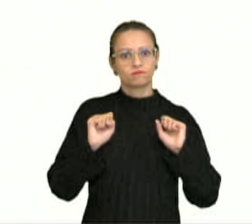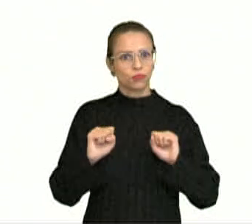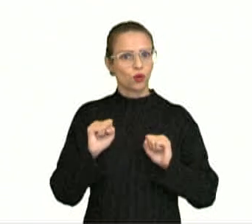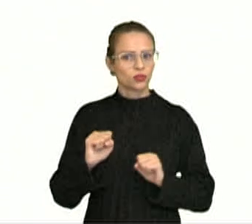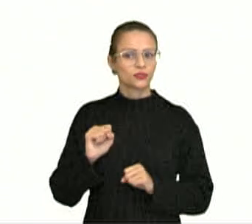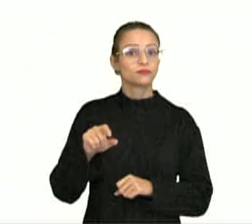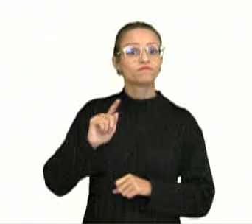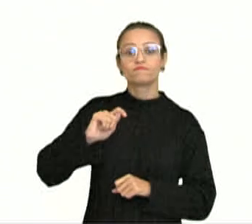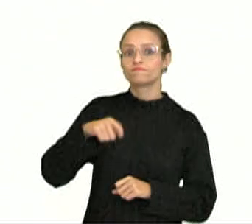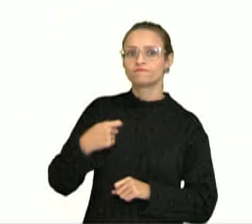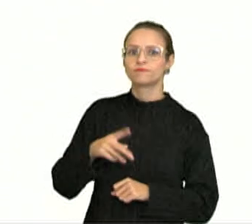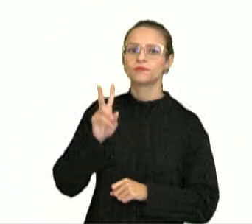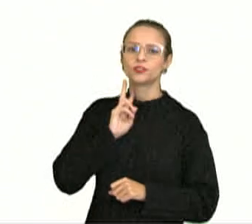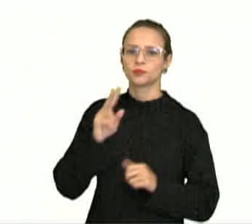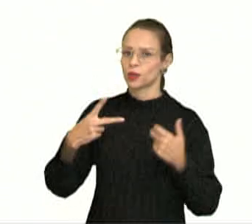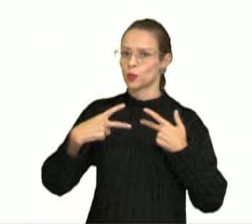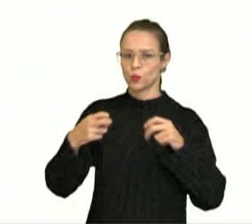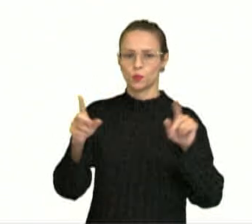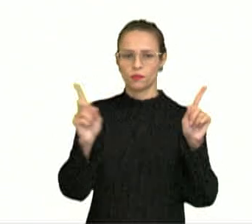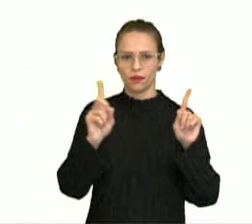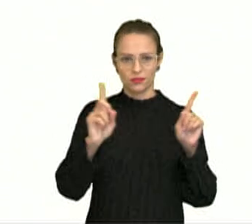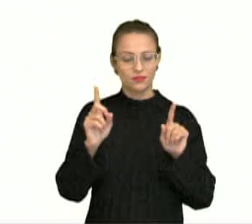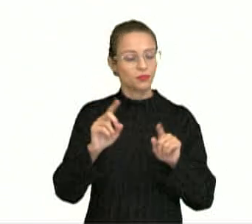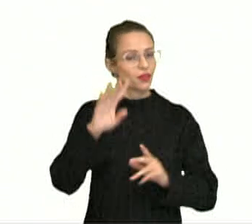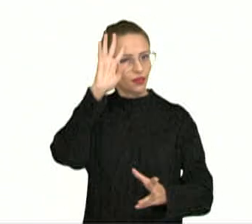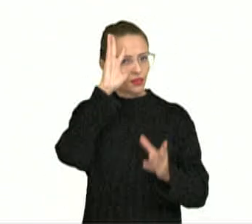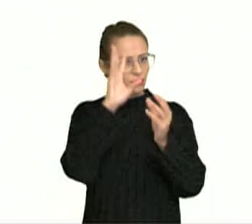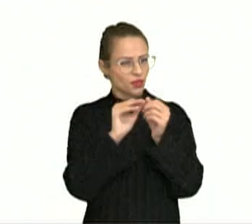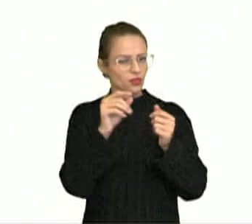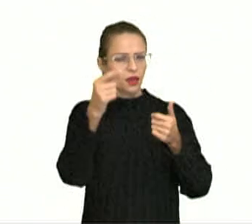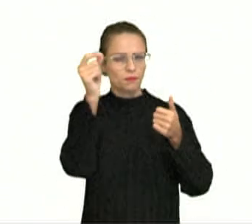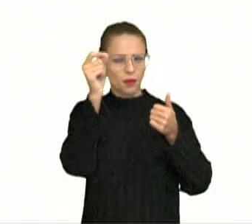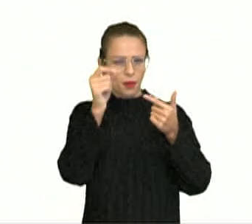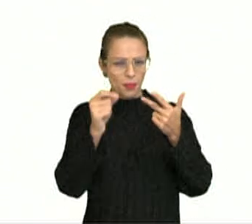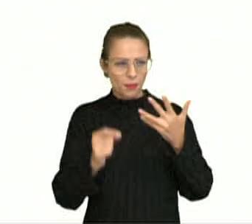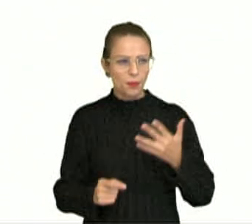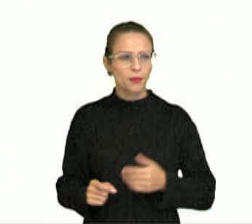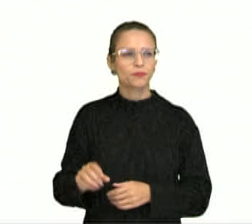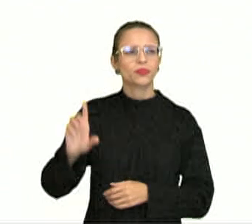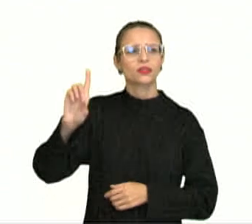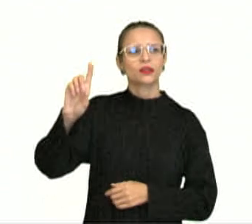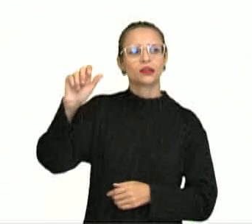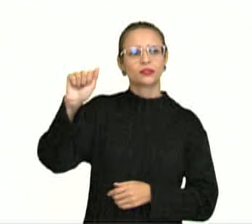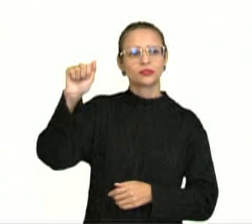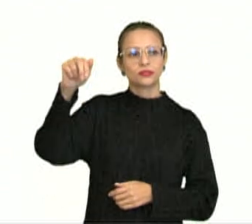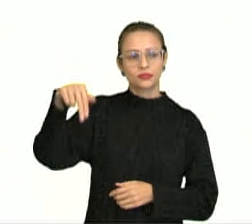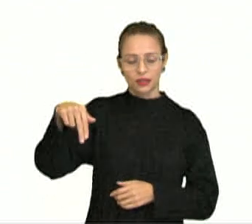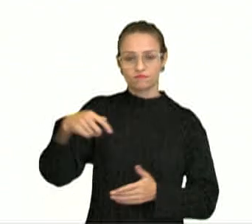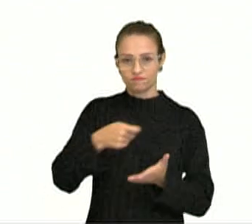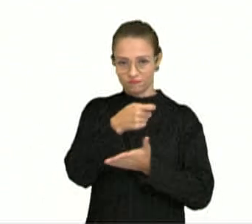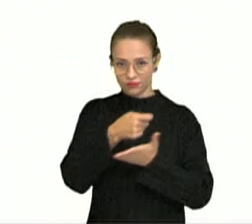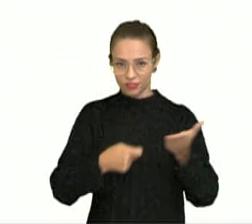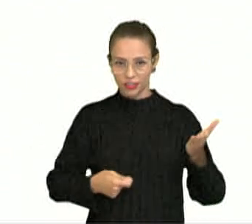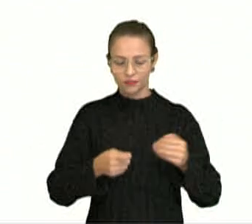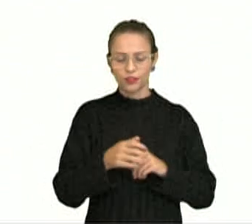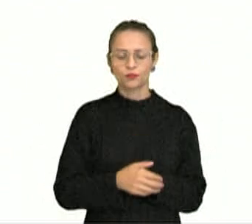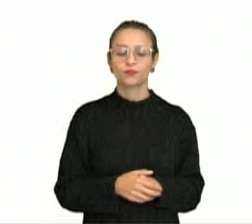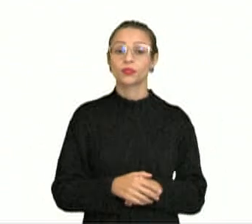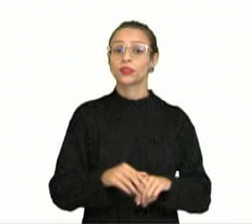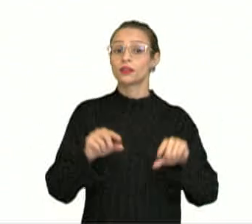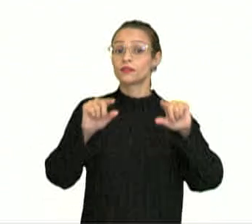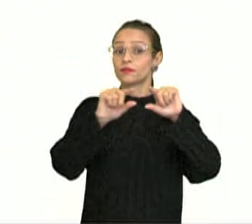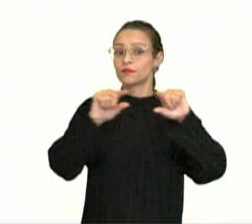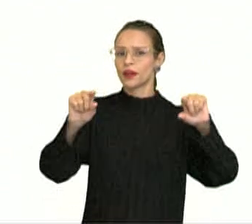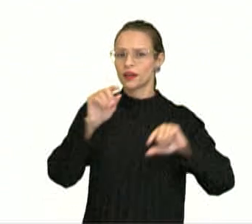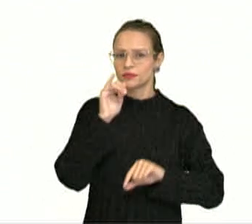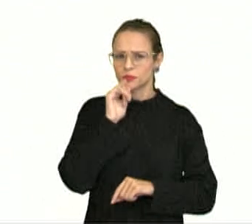vítima e nem perceber. Entenda os sinais. Esse texto foi escrito por Dan Novak. Se frases como